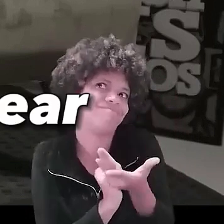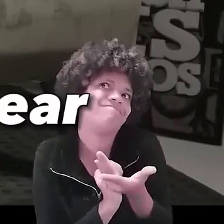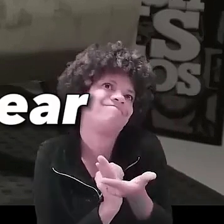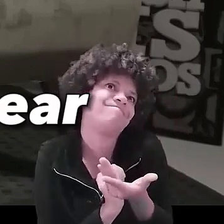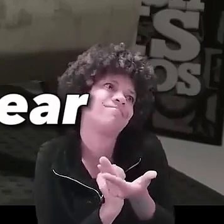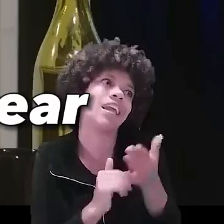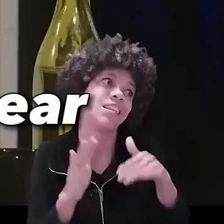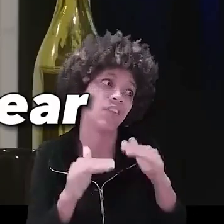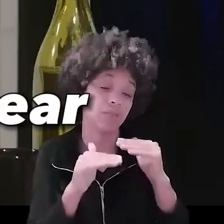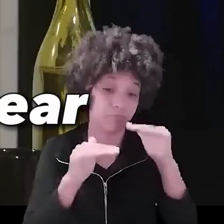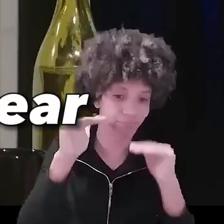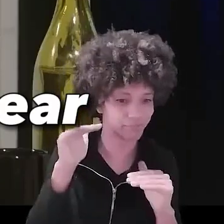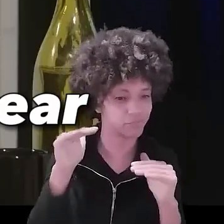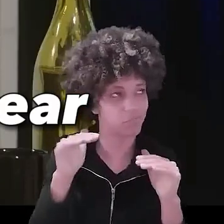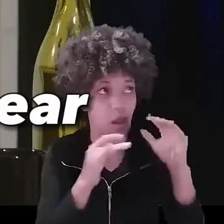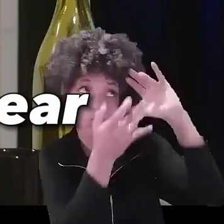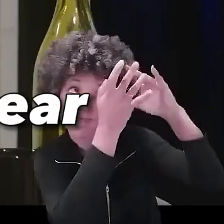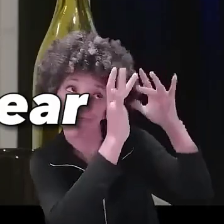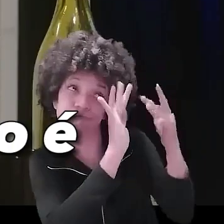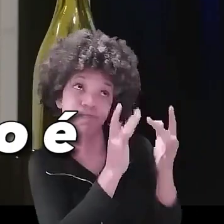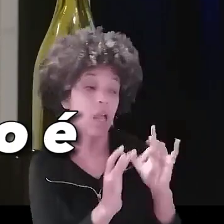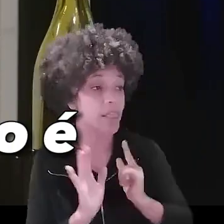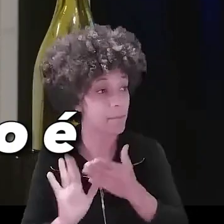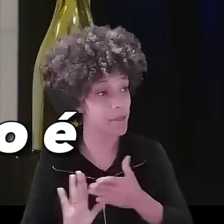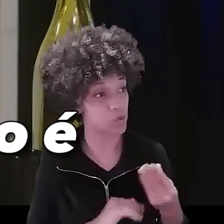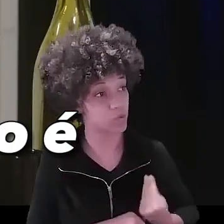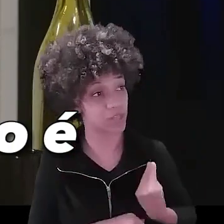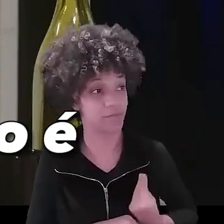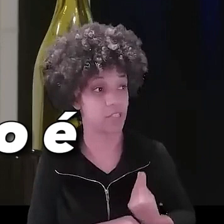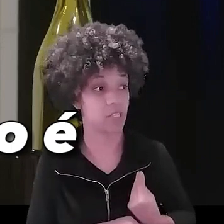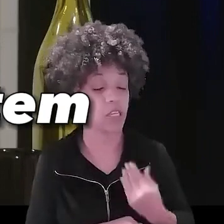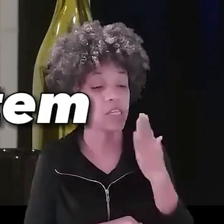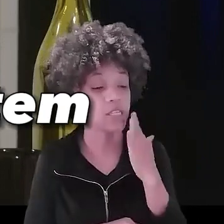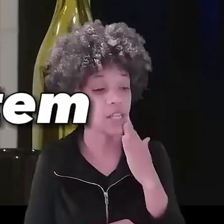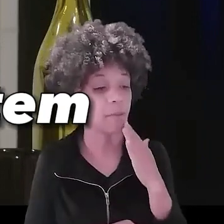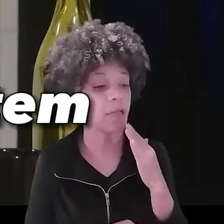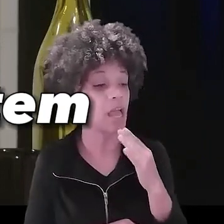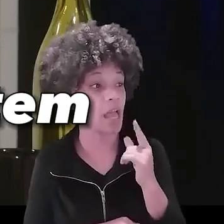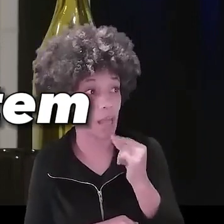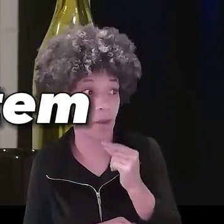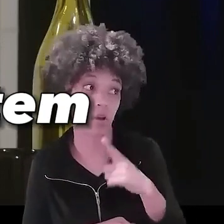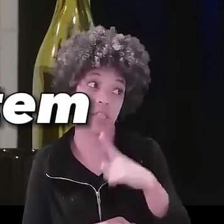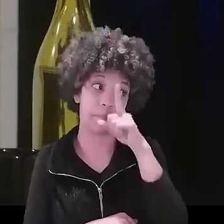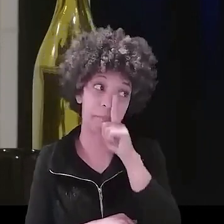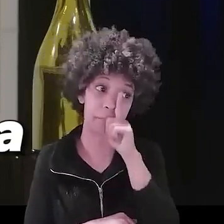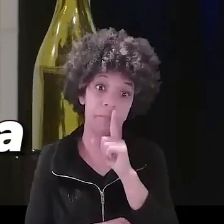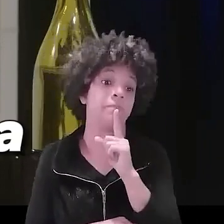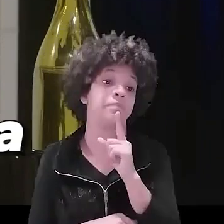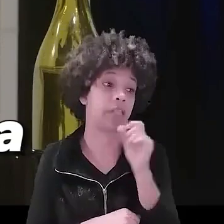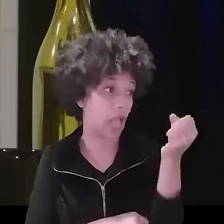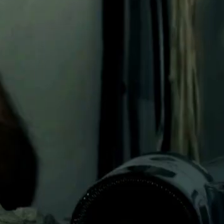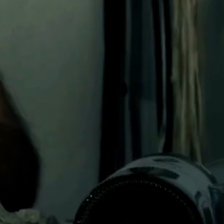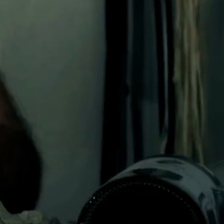cara, talvez, assim, possa desbalancear alguma região ou outra. E tem épocas da vida que não é... A gente sabe que a maconha tem grupo de risco, como